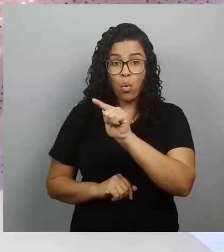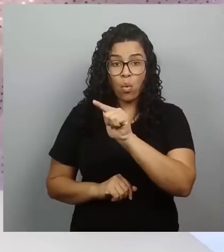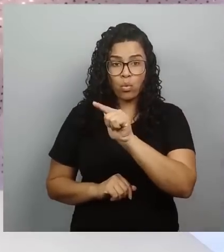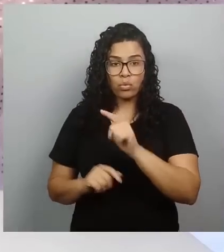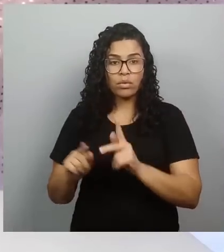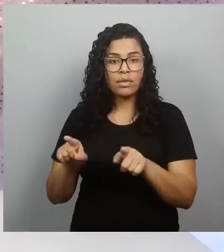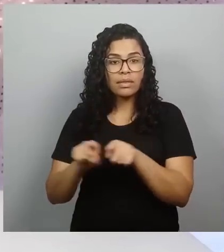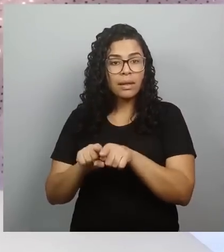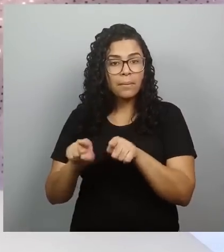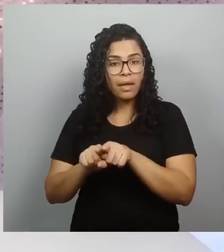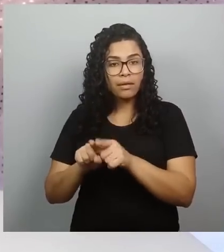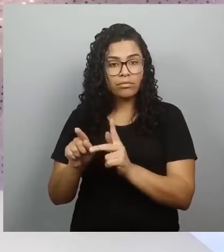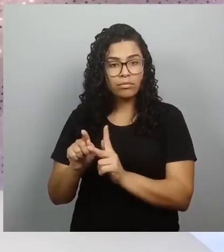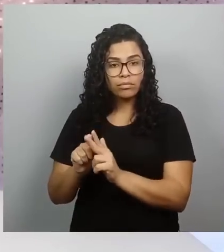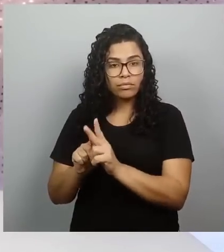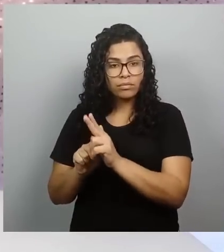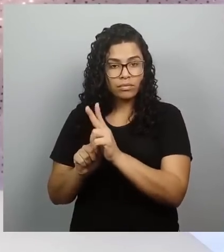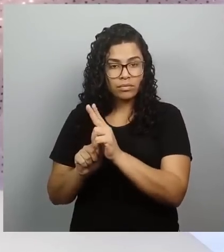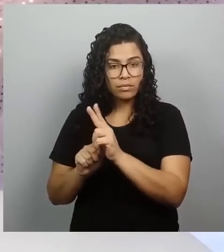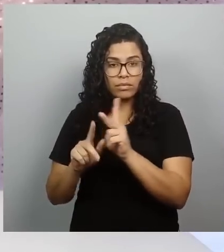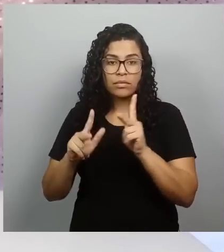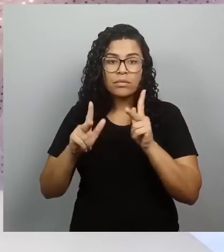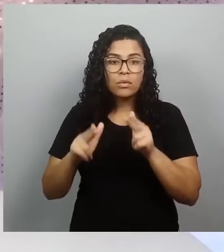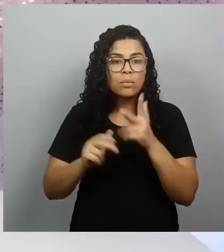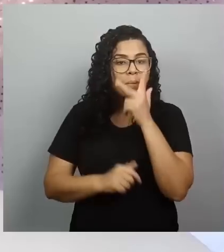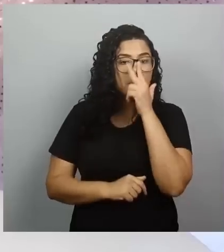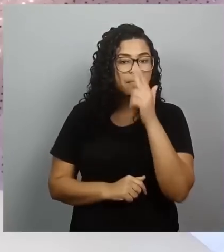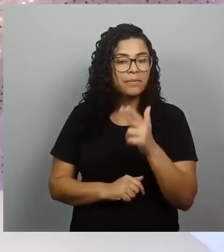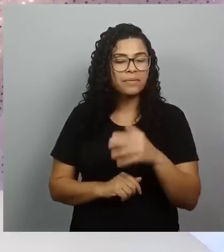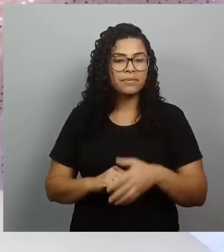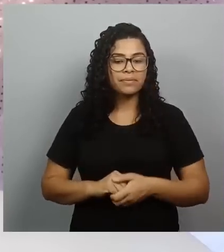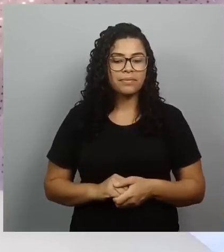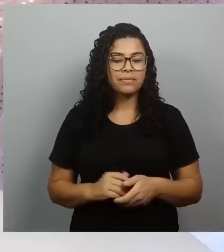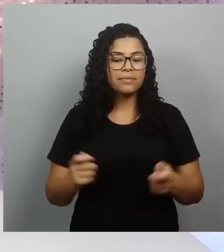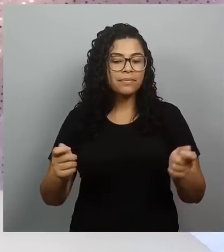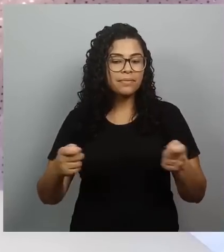outro pedaço que também esteja com um corte parecido e